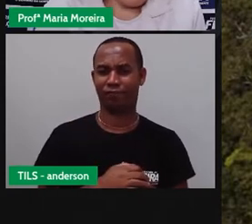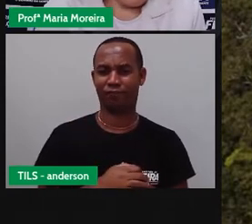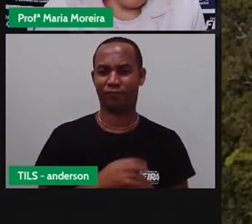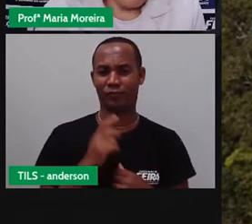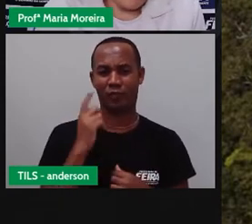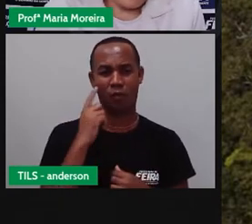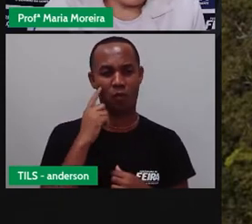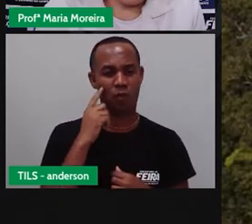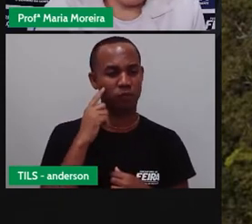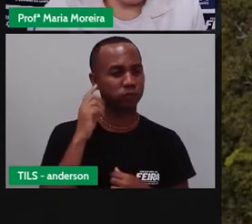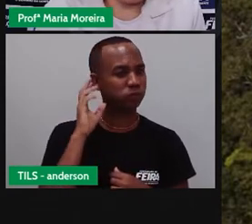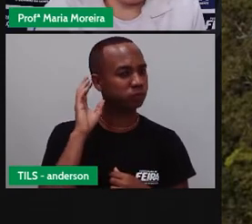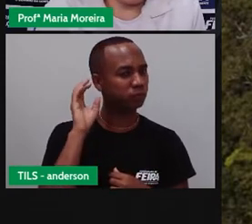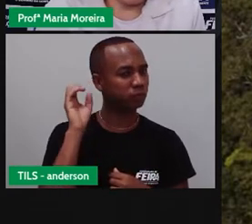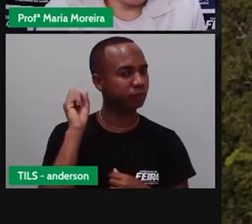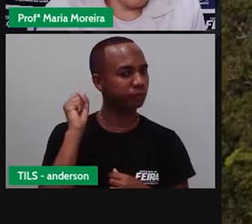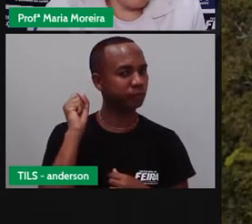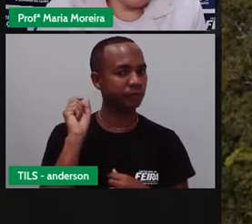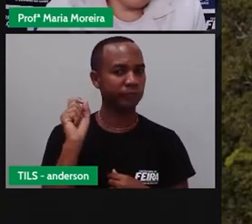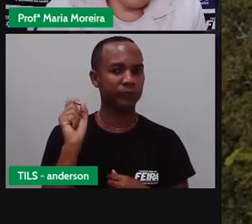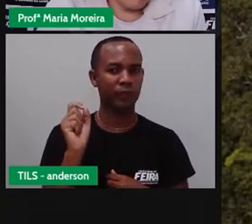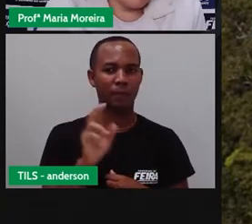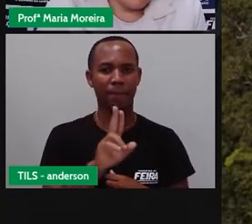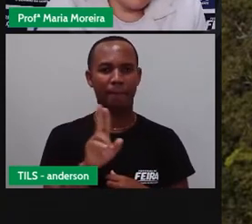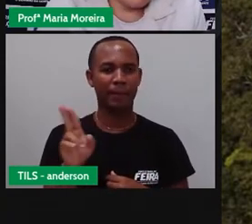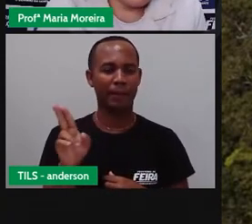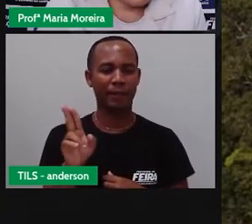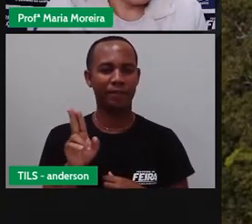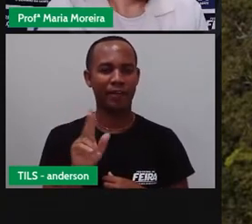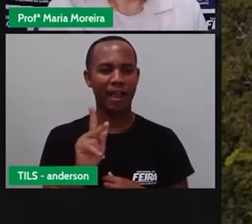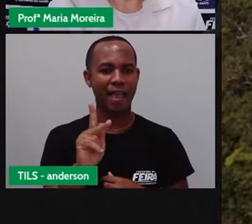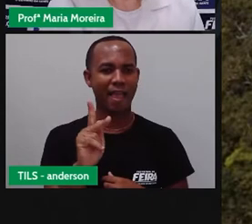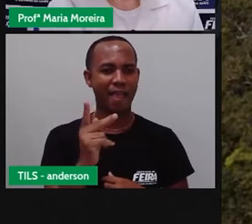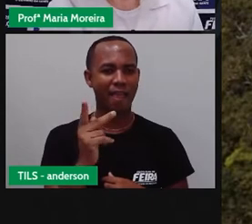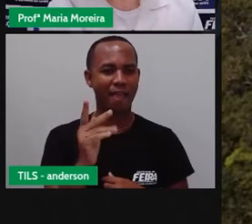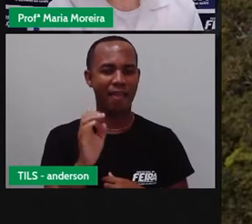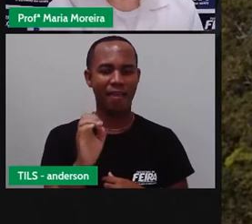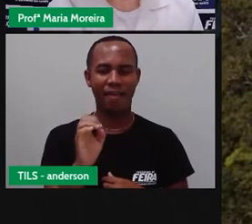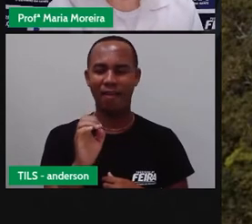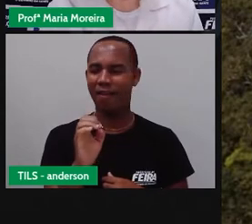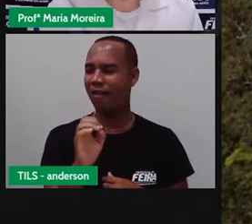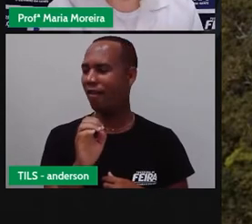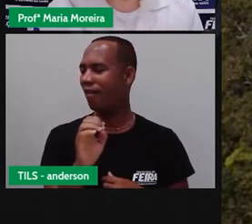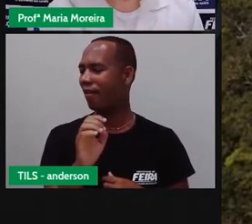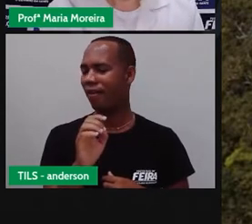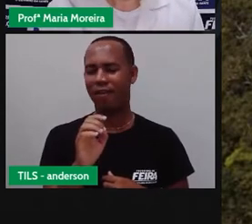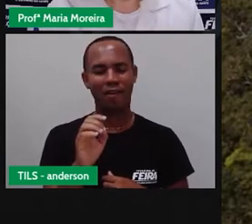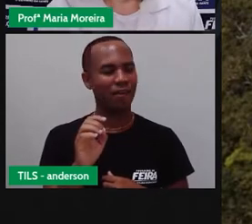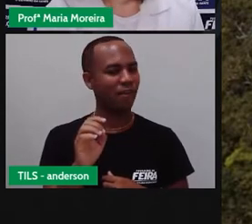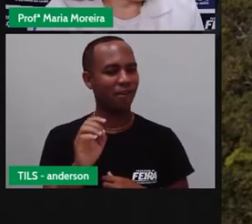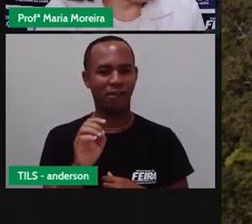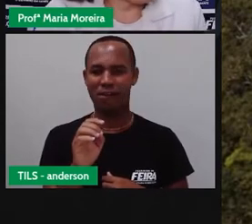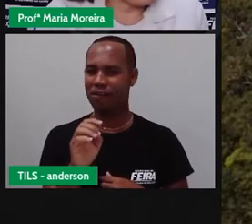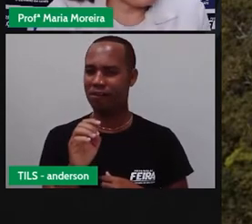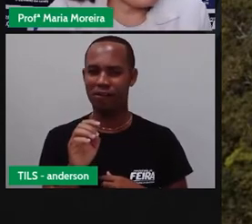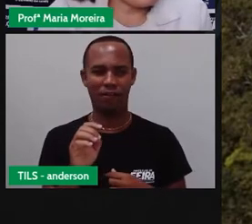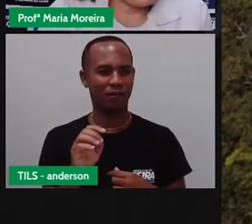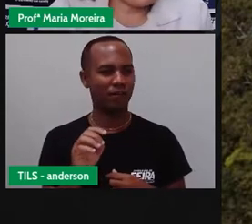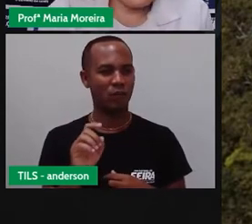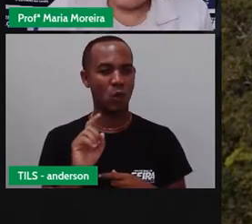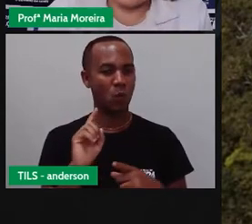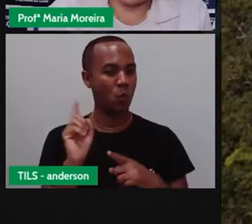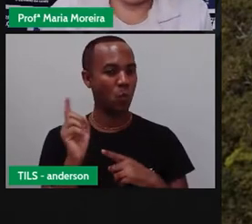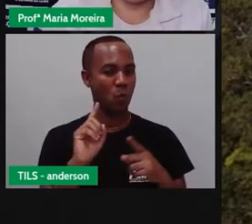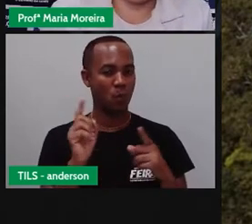olha o som helicóptero é não tentar a letra antes será Anderson que começa com e ou será que podemos